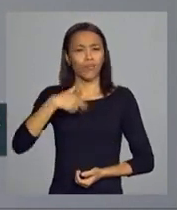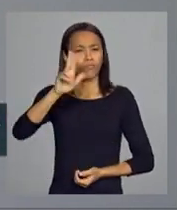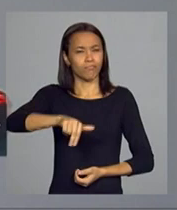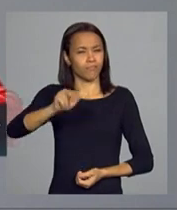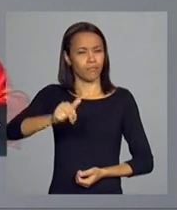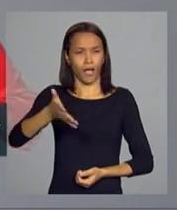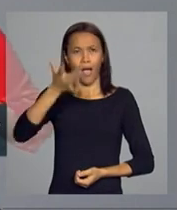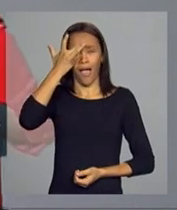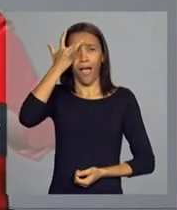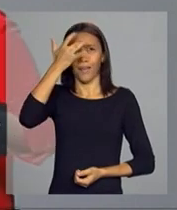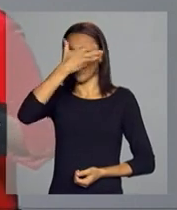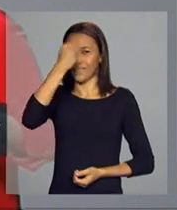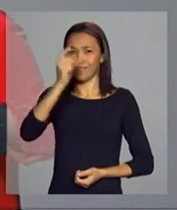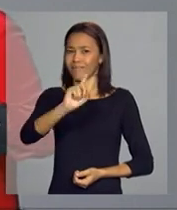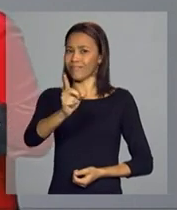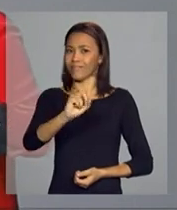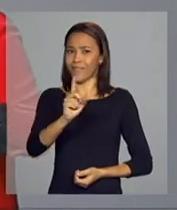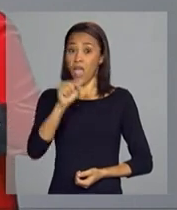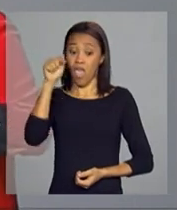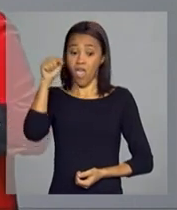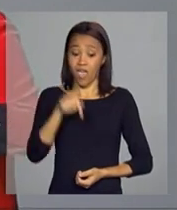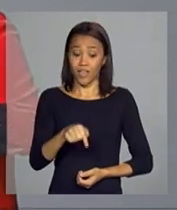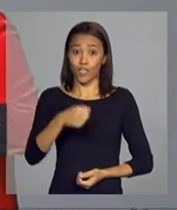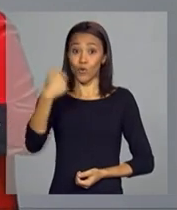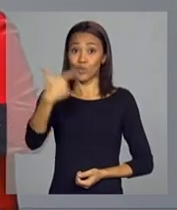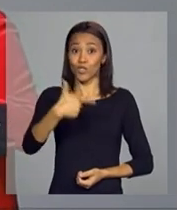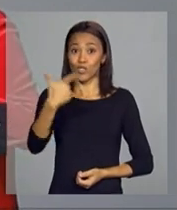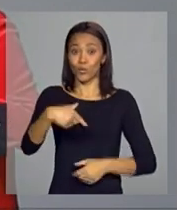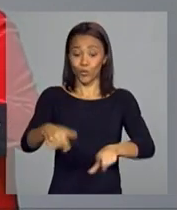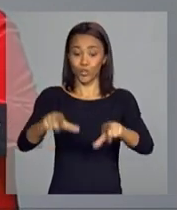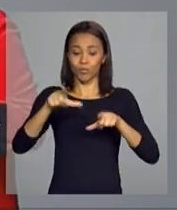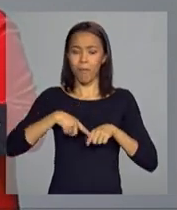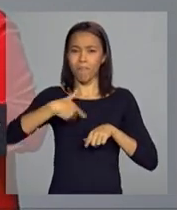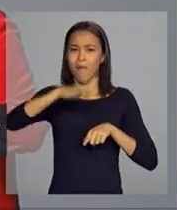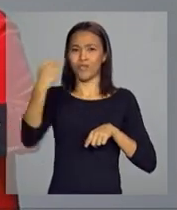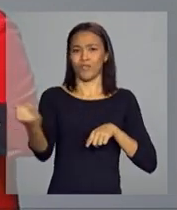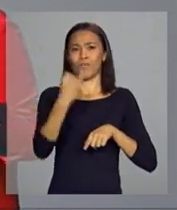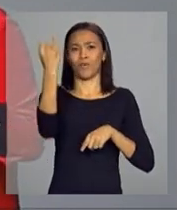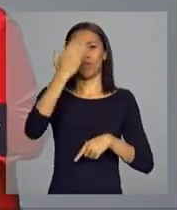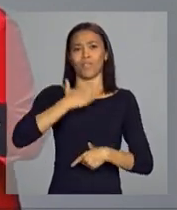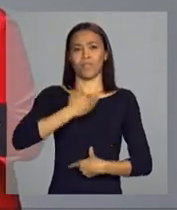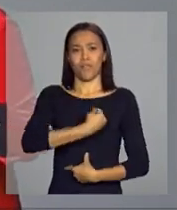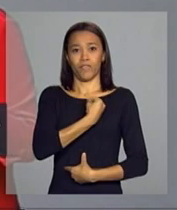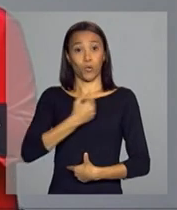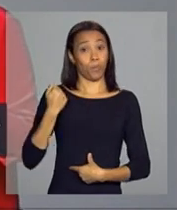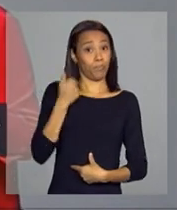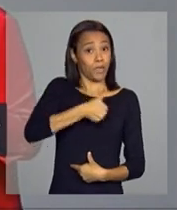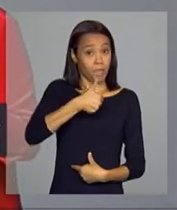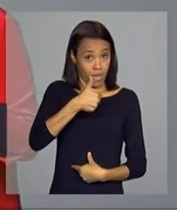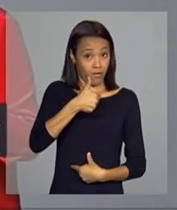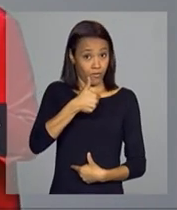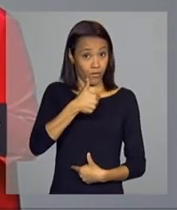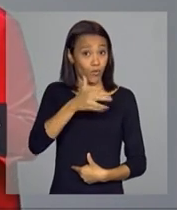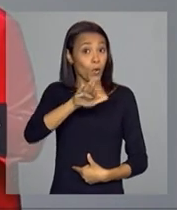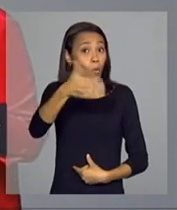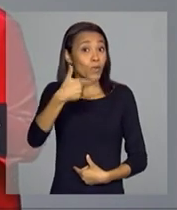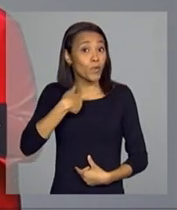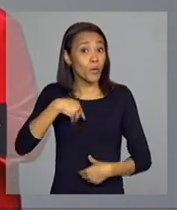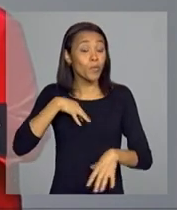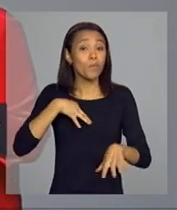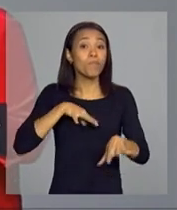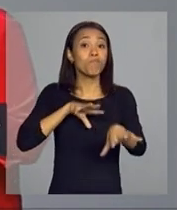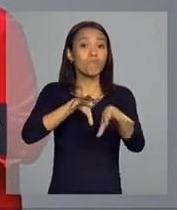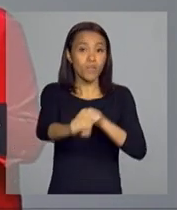esqueci, esse é o segundo diploma mais importante da minha vida. O primeiro foi quando eu me